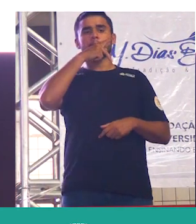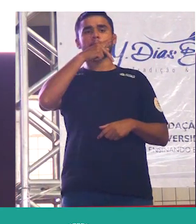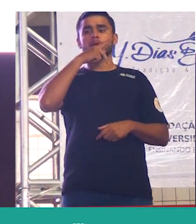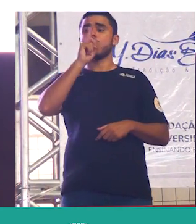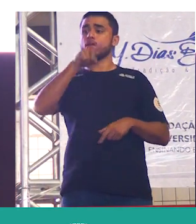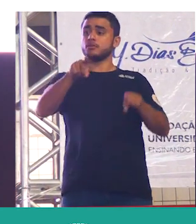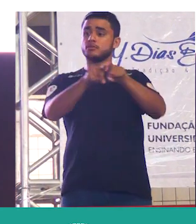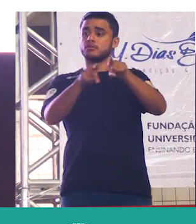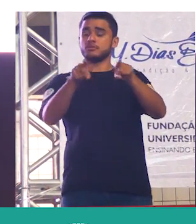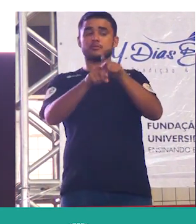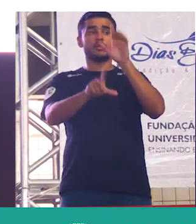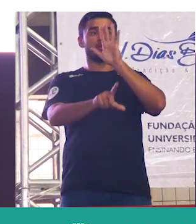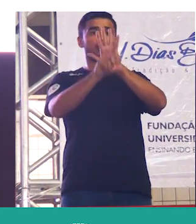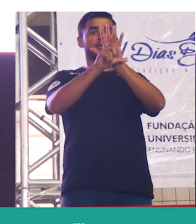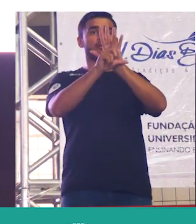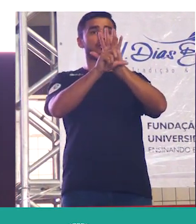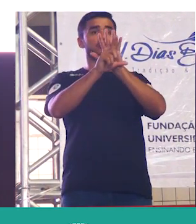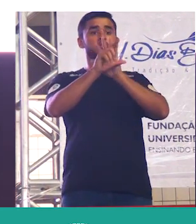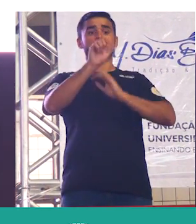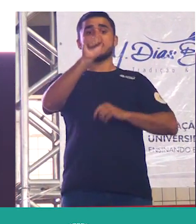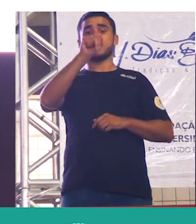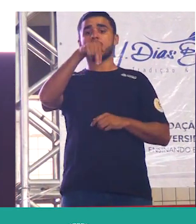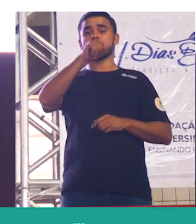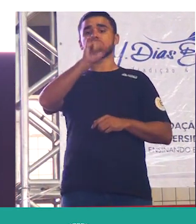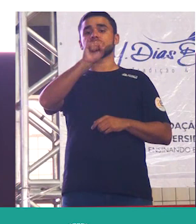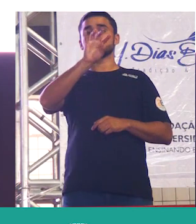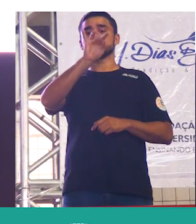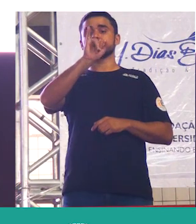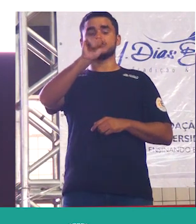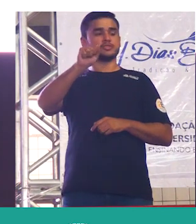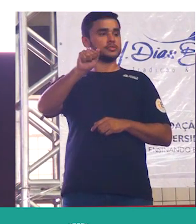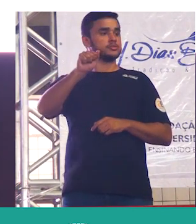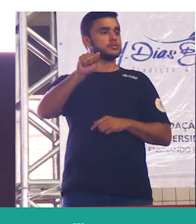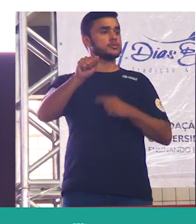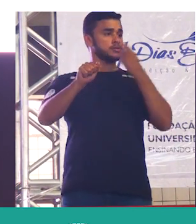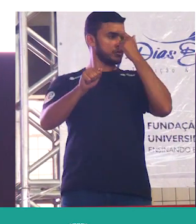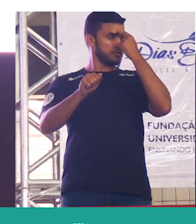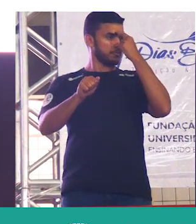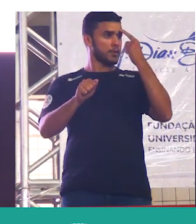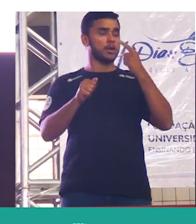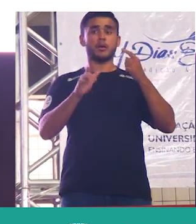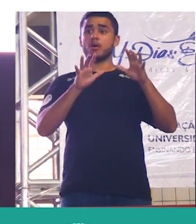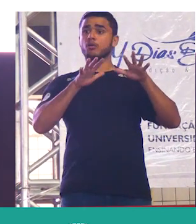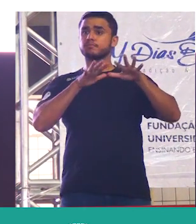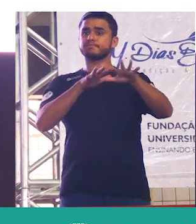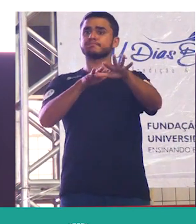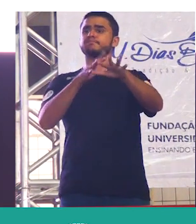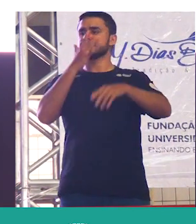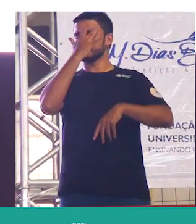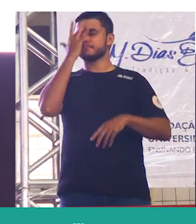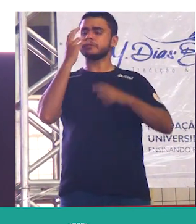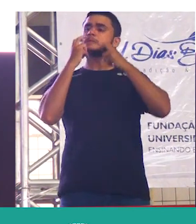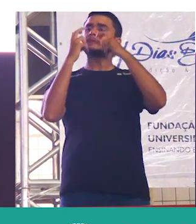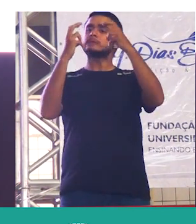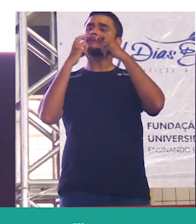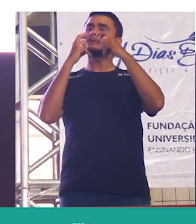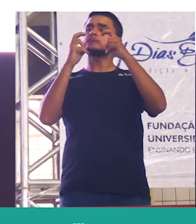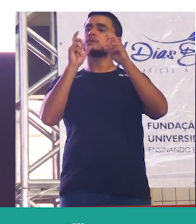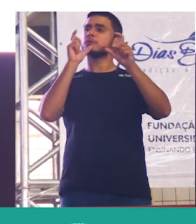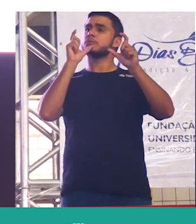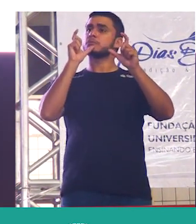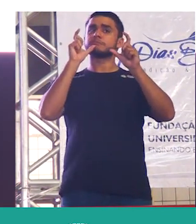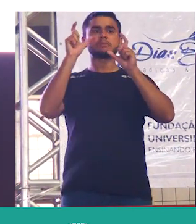da lei de anistia. O povo saía às ruas gritando palavras